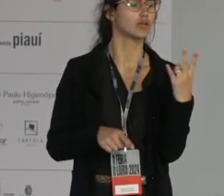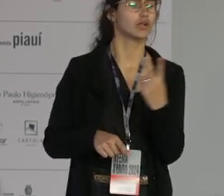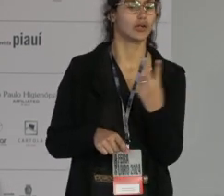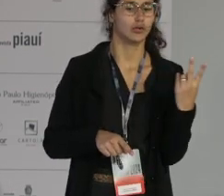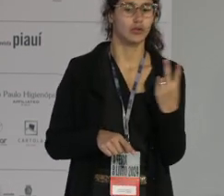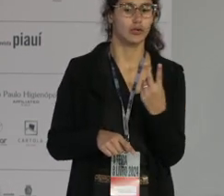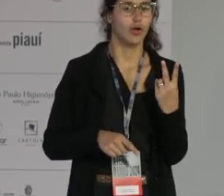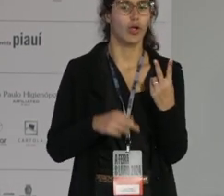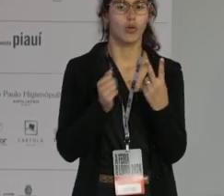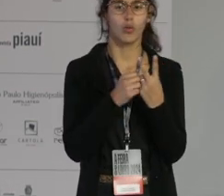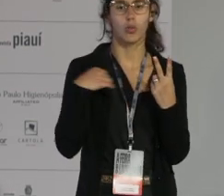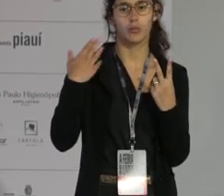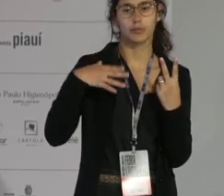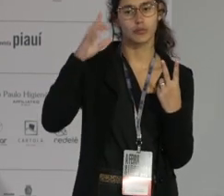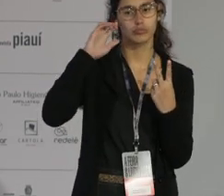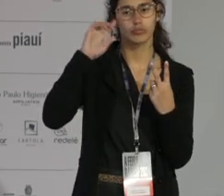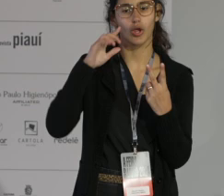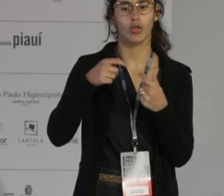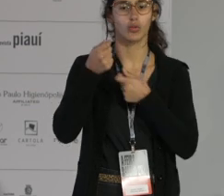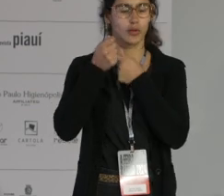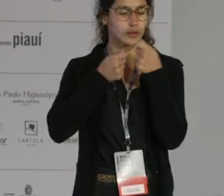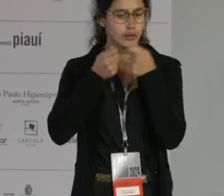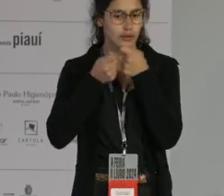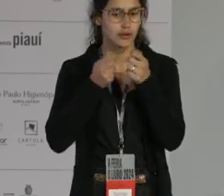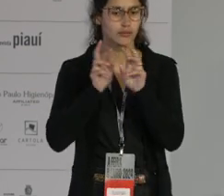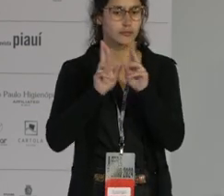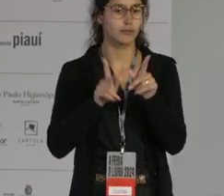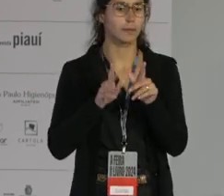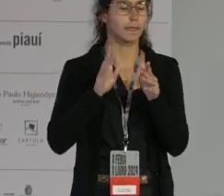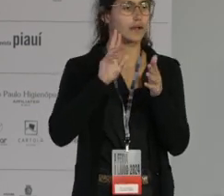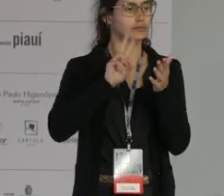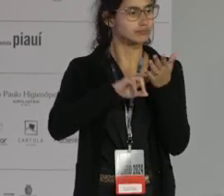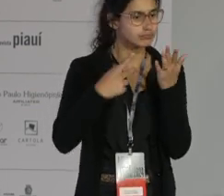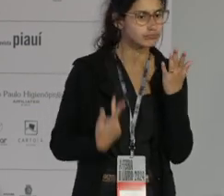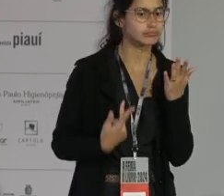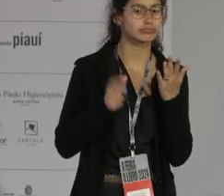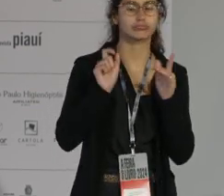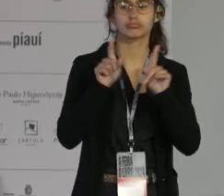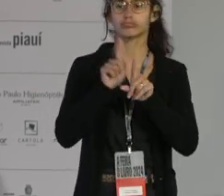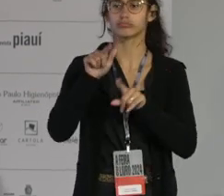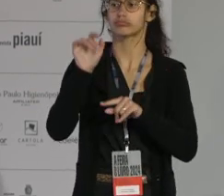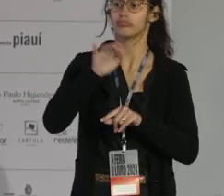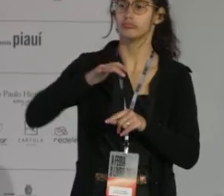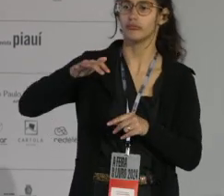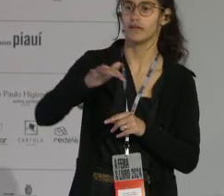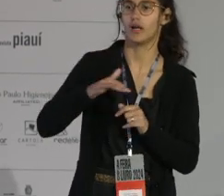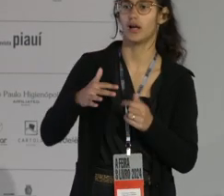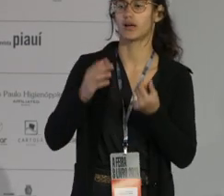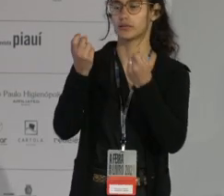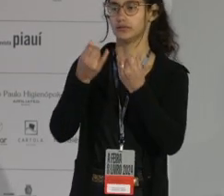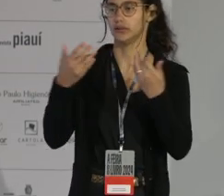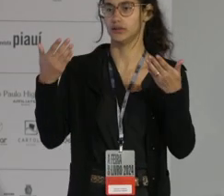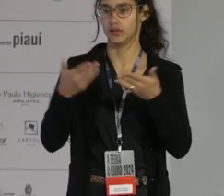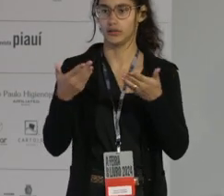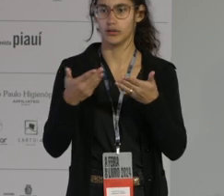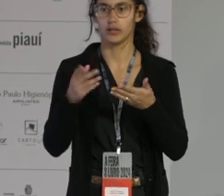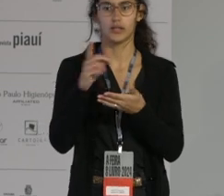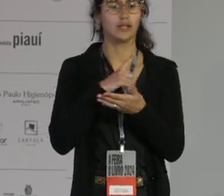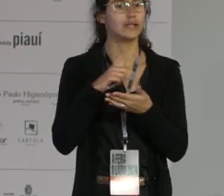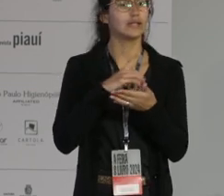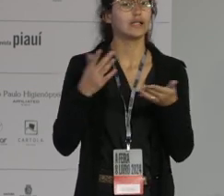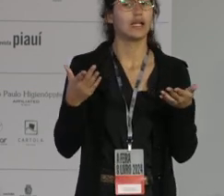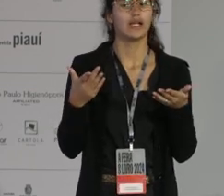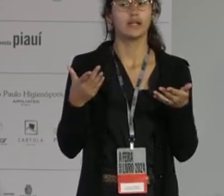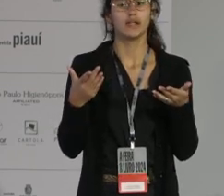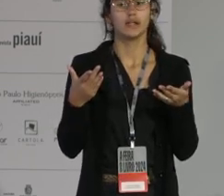vêm de áreas, né, vamos dizer, de jornalismo e de tradução, e que são áreas que estão, vamos dizer, agora tendo,